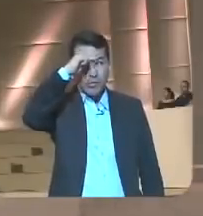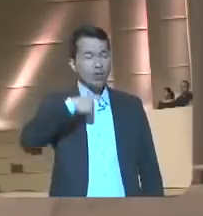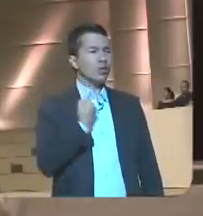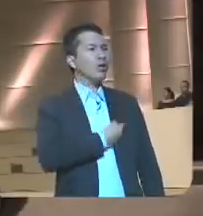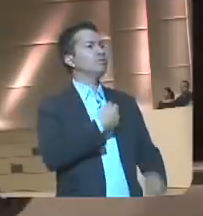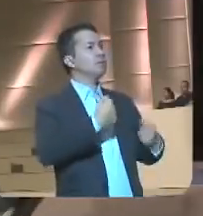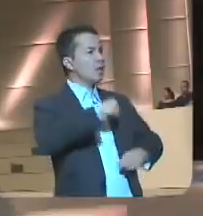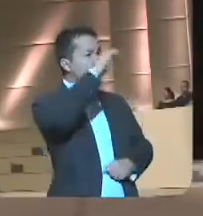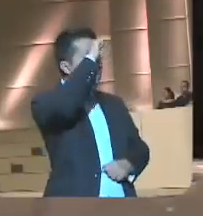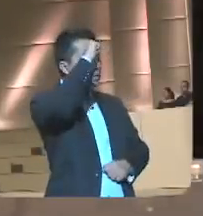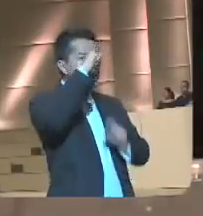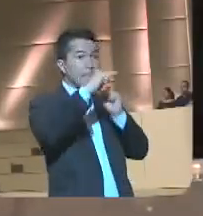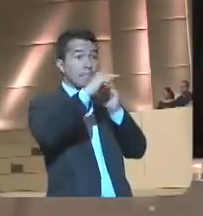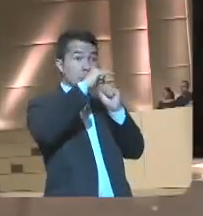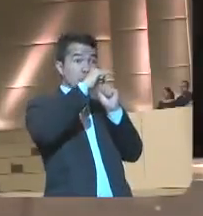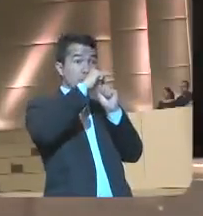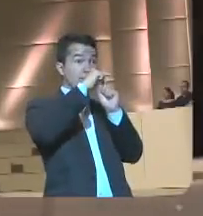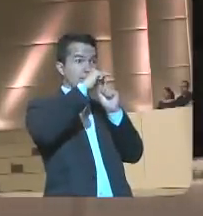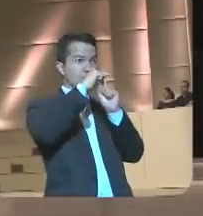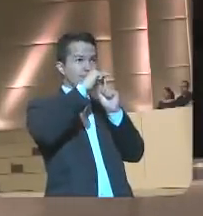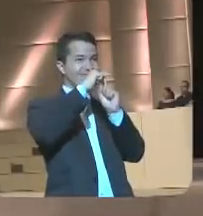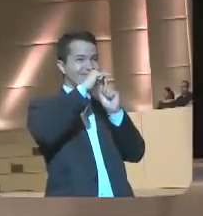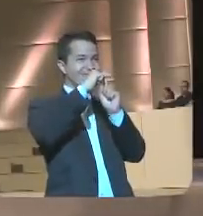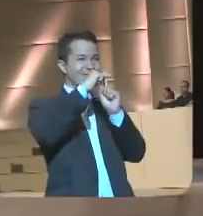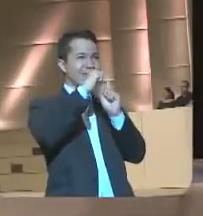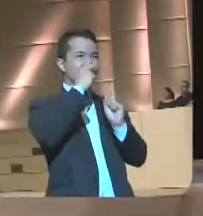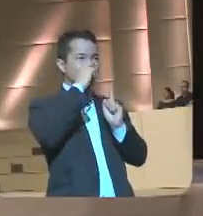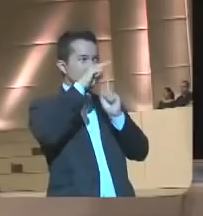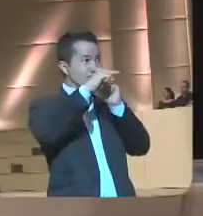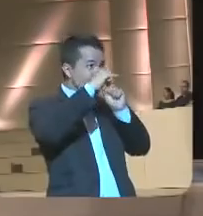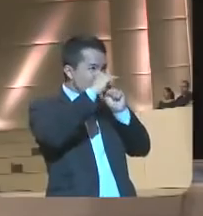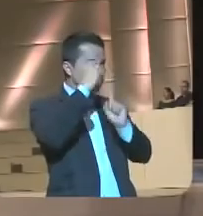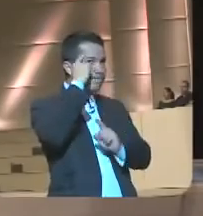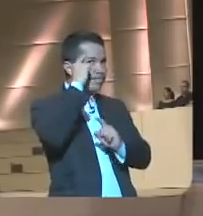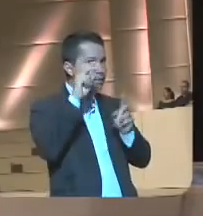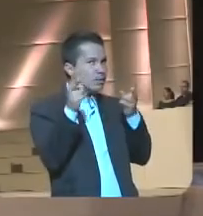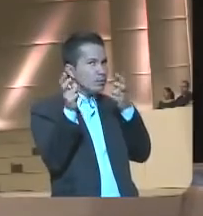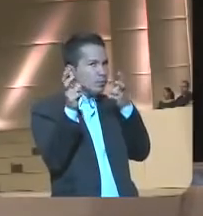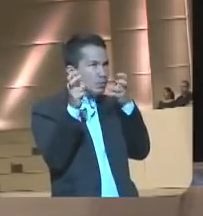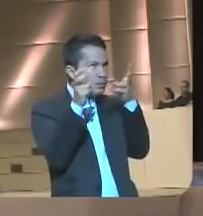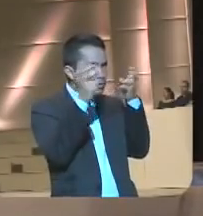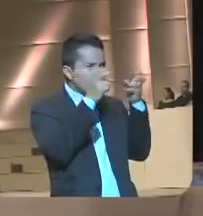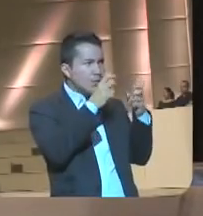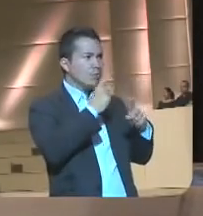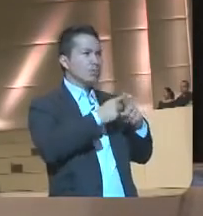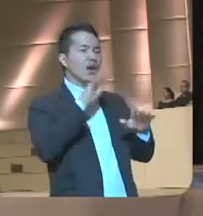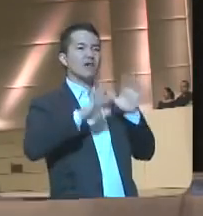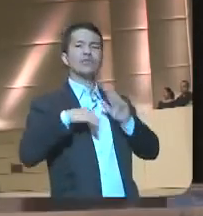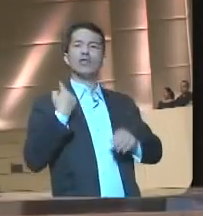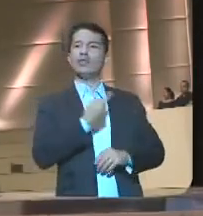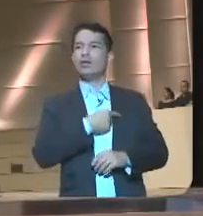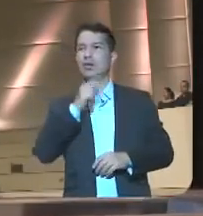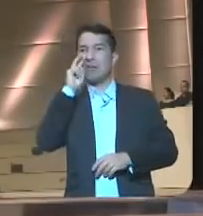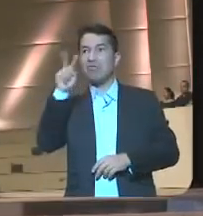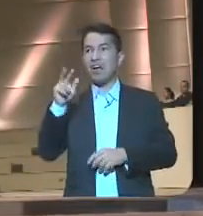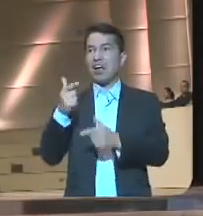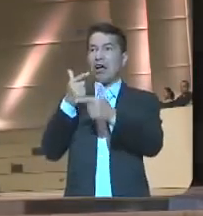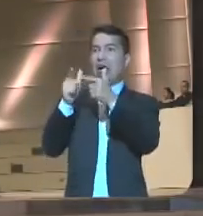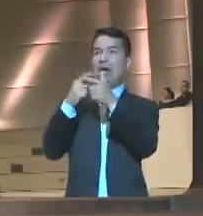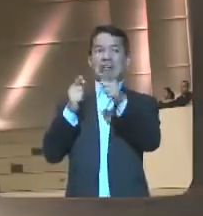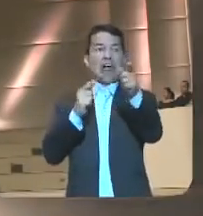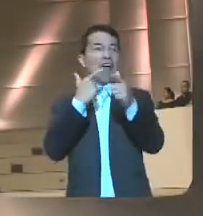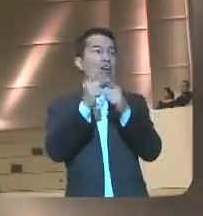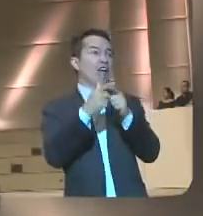a nossa alma tem luz mas se os nossos olhos são maus com grandes trevas a nossa alma diz a palavra de deus